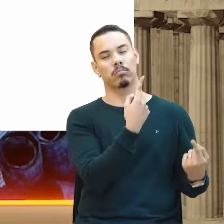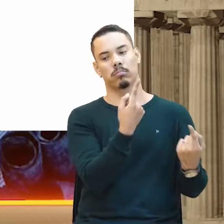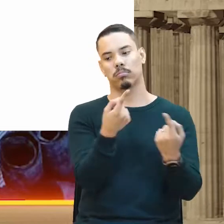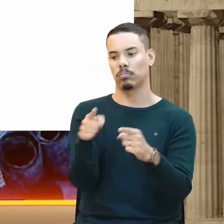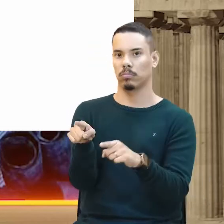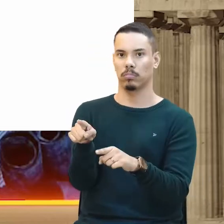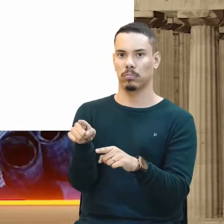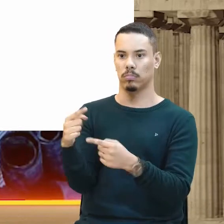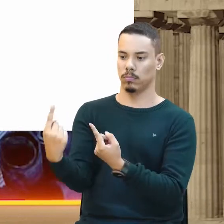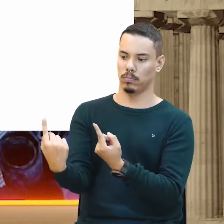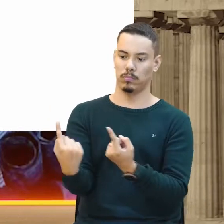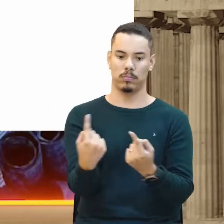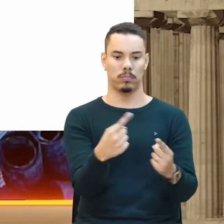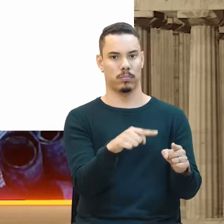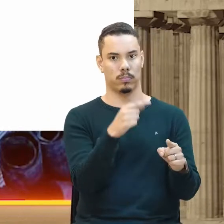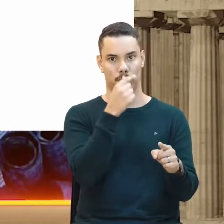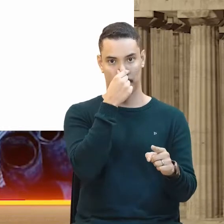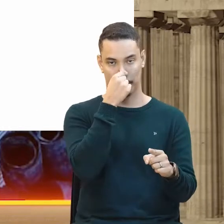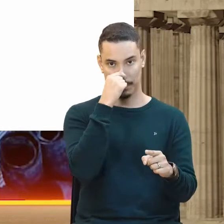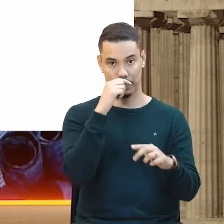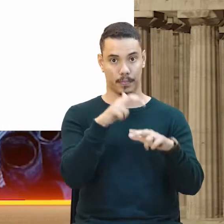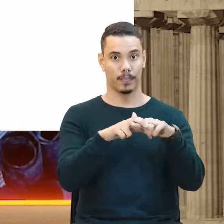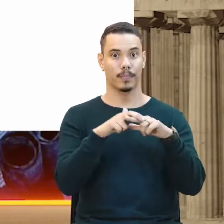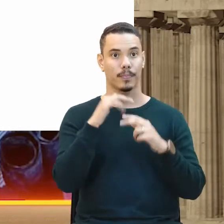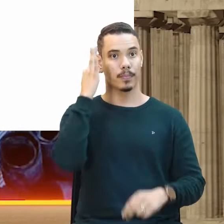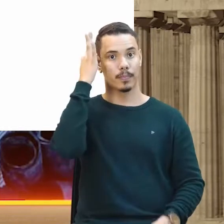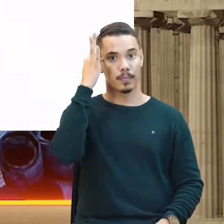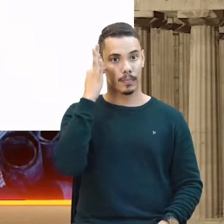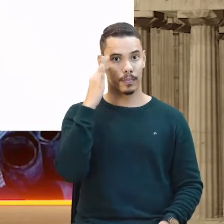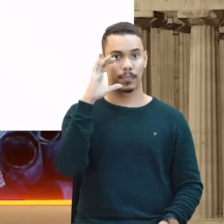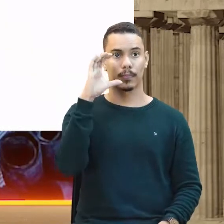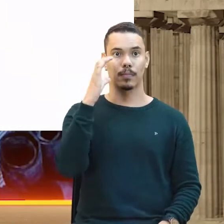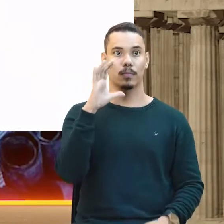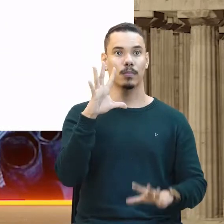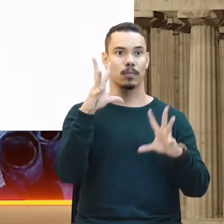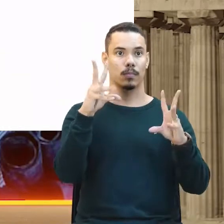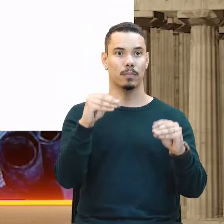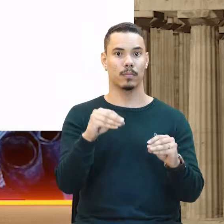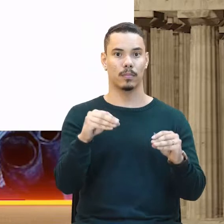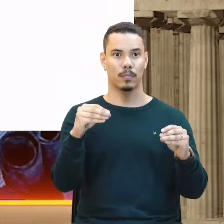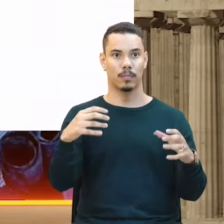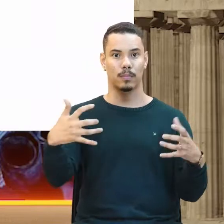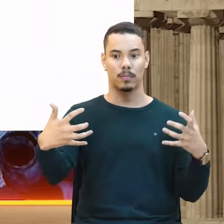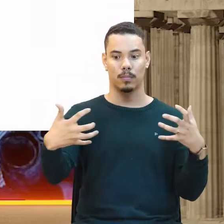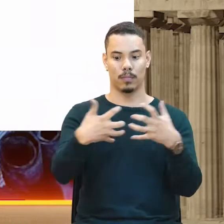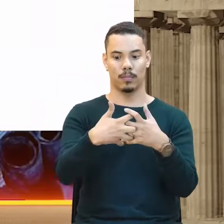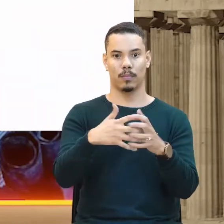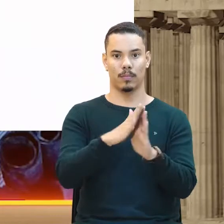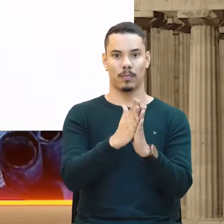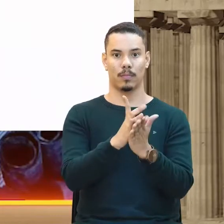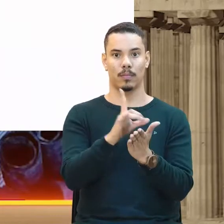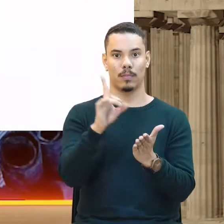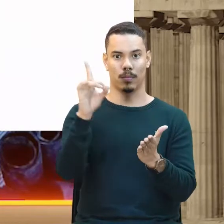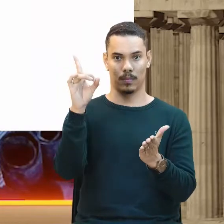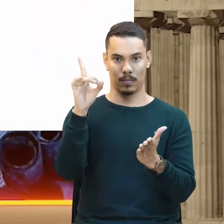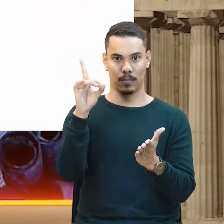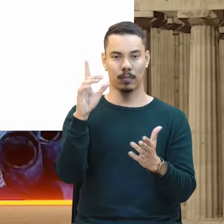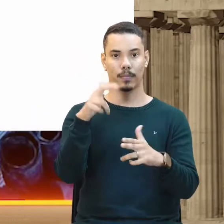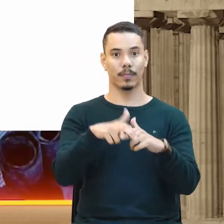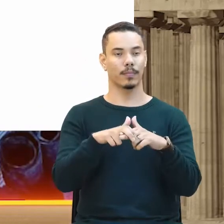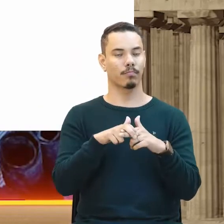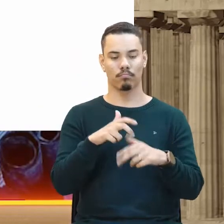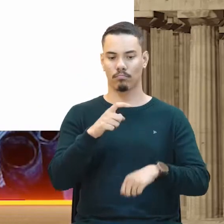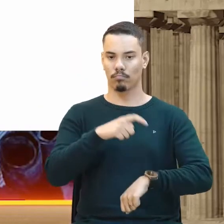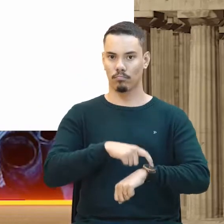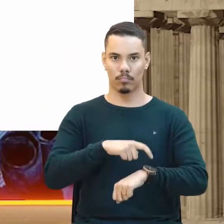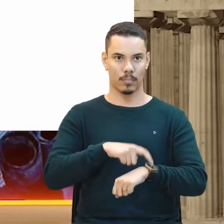Então, filosofia, ciência, tudo ia de encontro às verdades reveladas. Então, em nenhum momento,